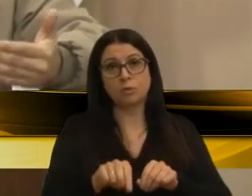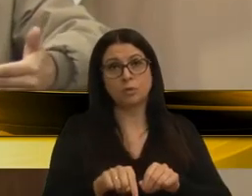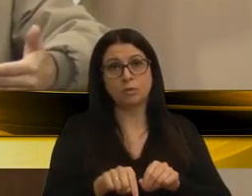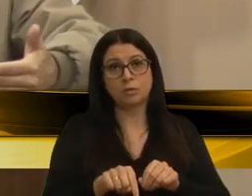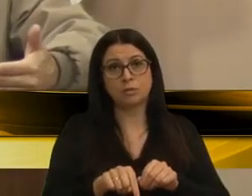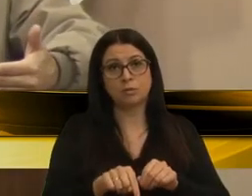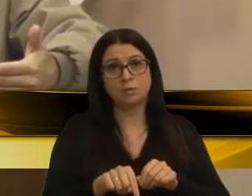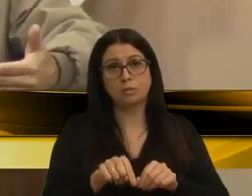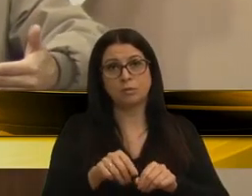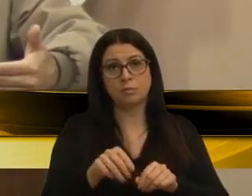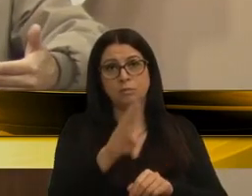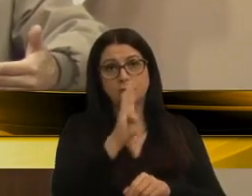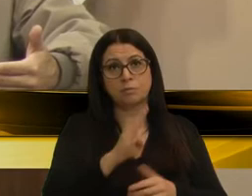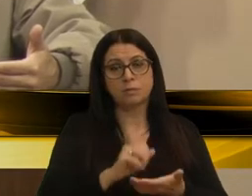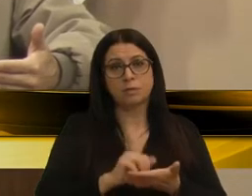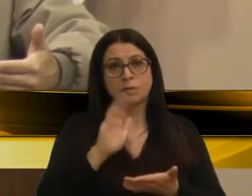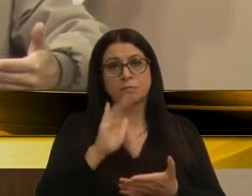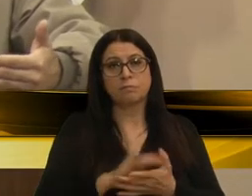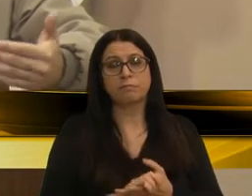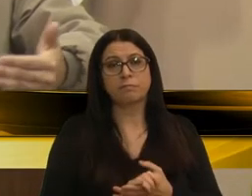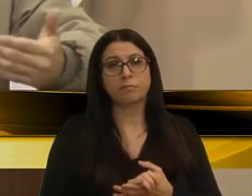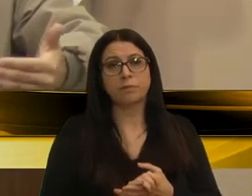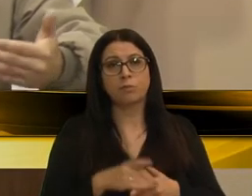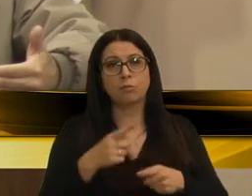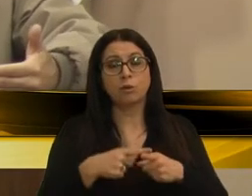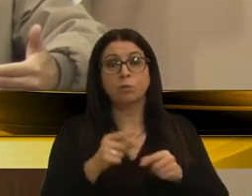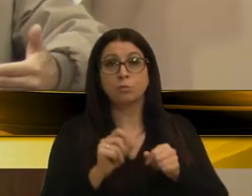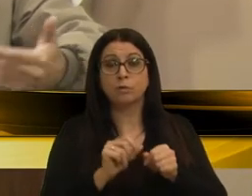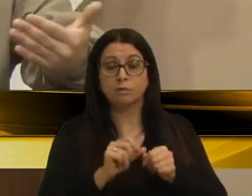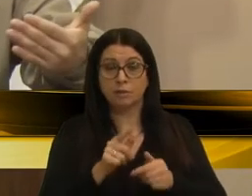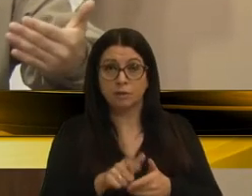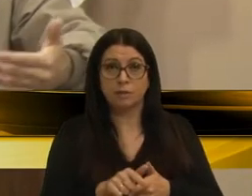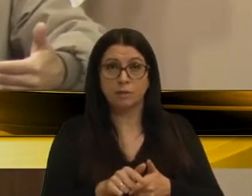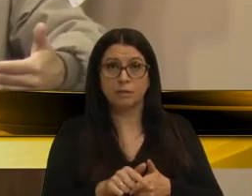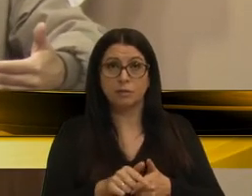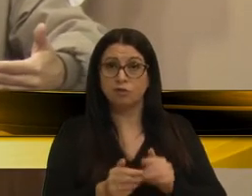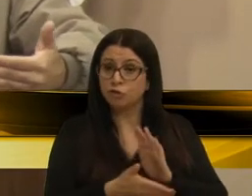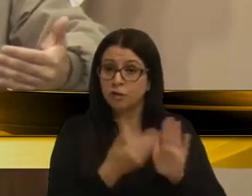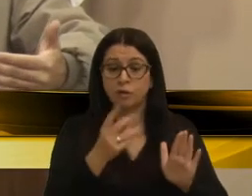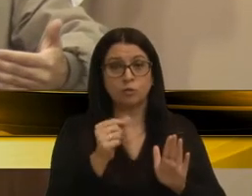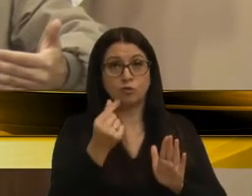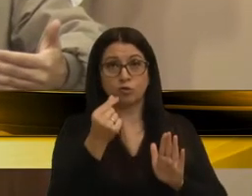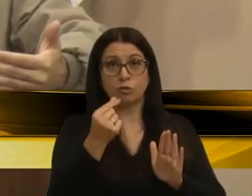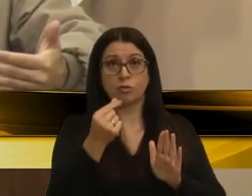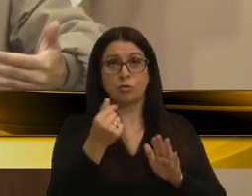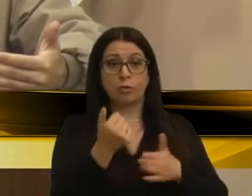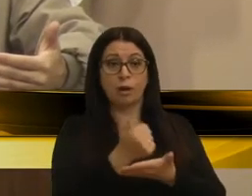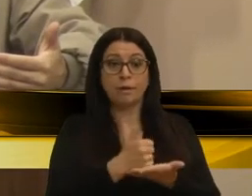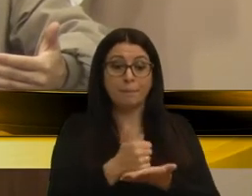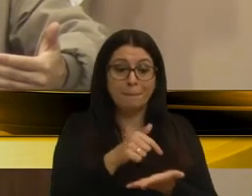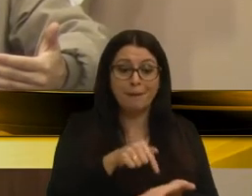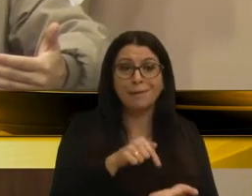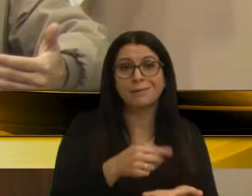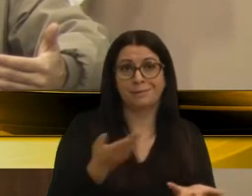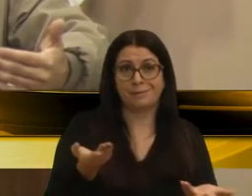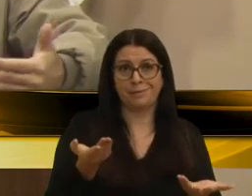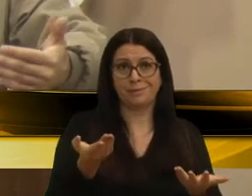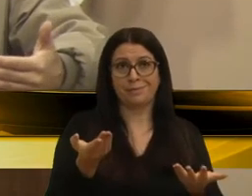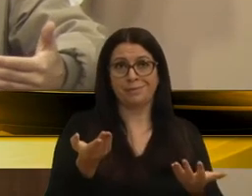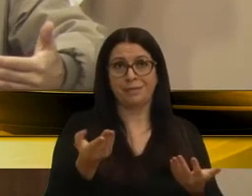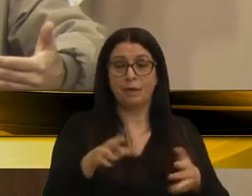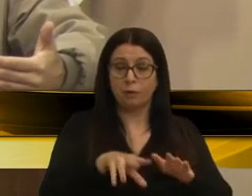pública brasileira. Uma parte, vereador. Porque o que está sendo feito, tirando recursos lá da base,